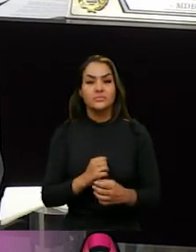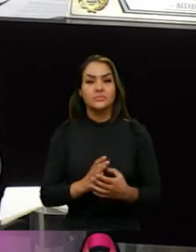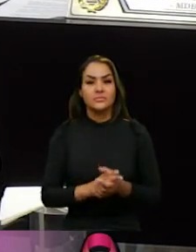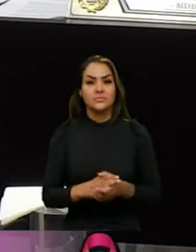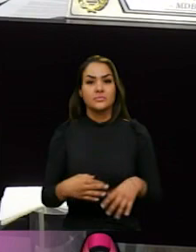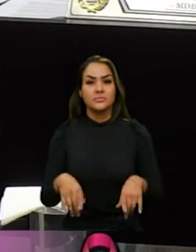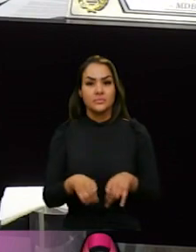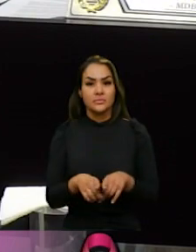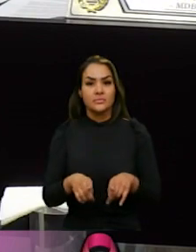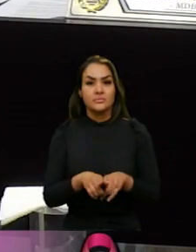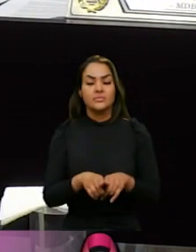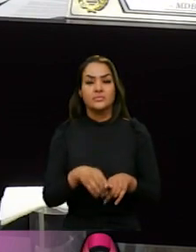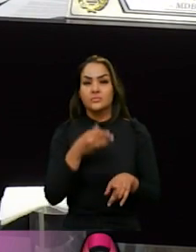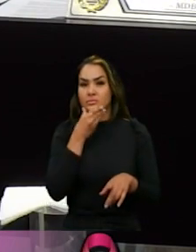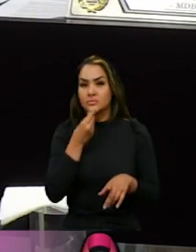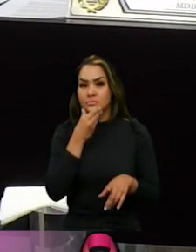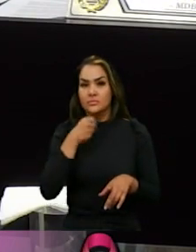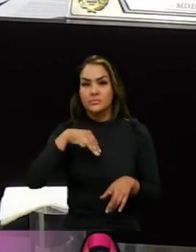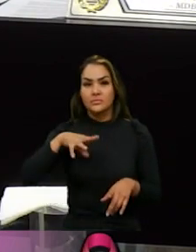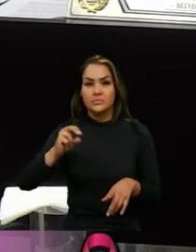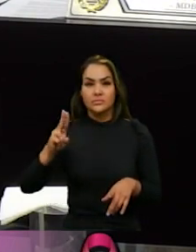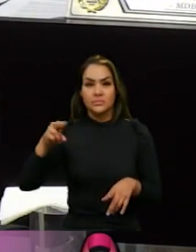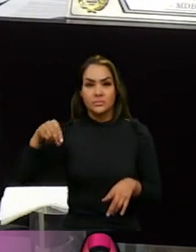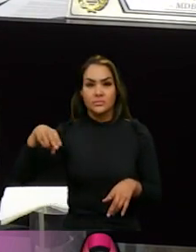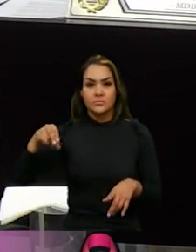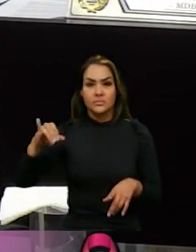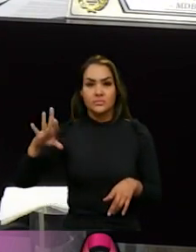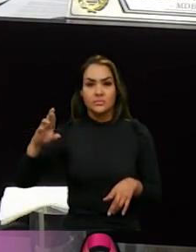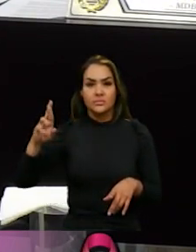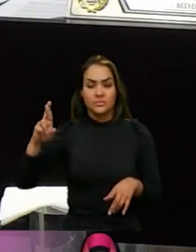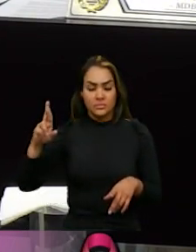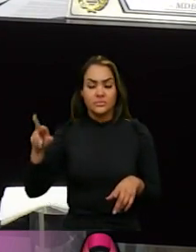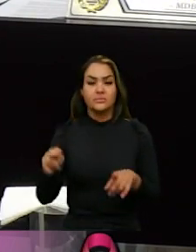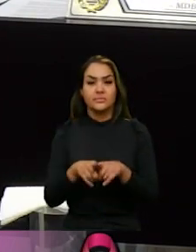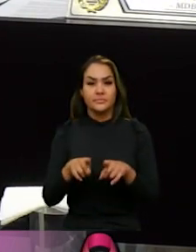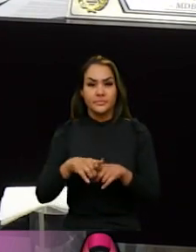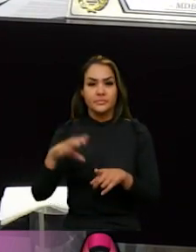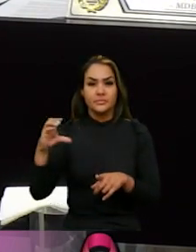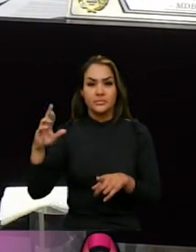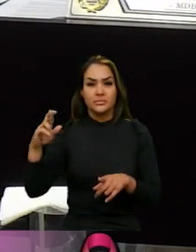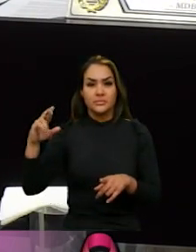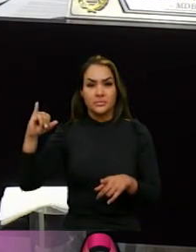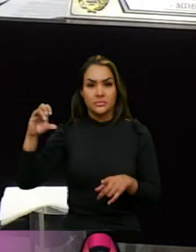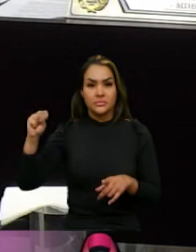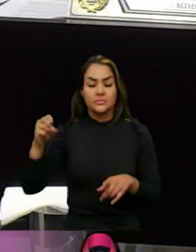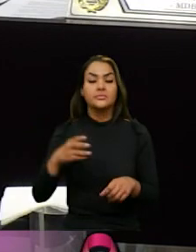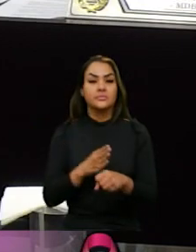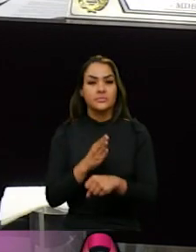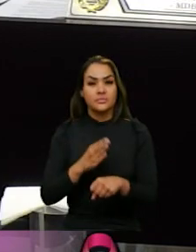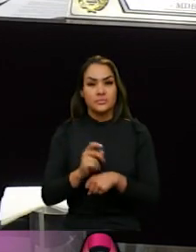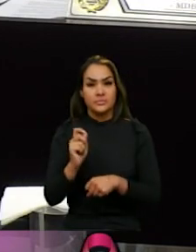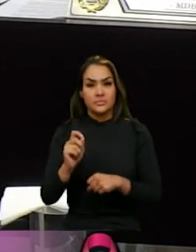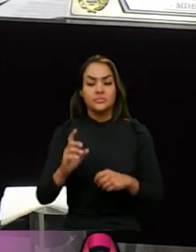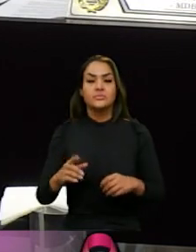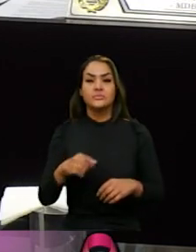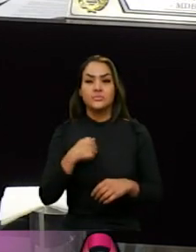Também ali o Tigrinho, o Júnior e a Cris. Então, assim, parabenizar vocês por esta nobre